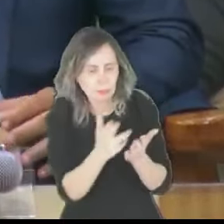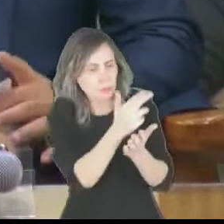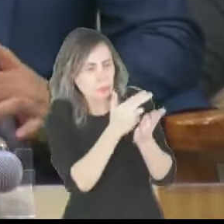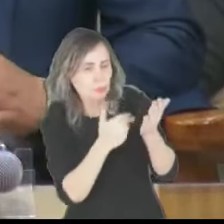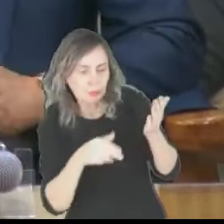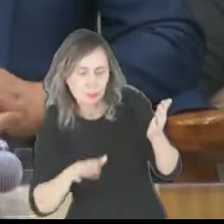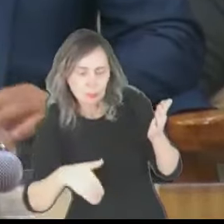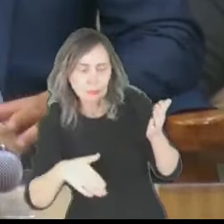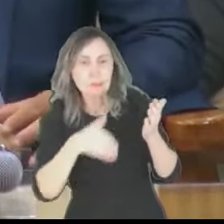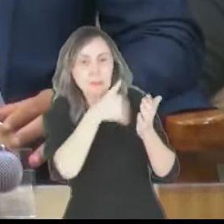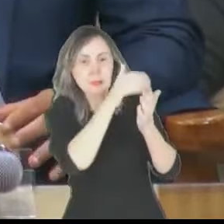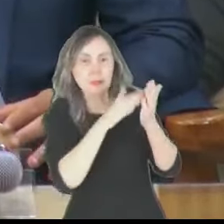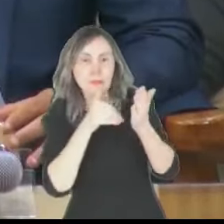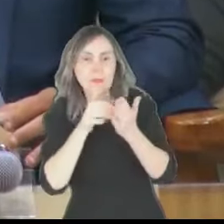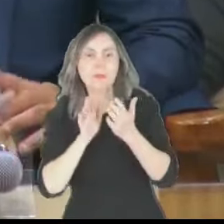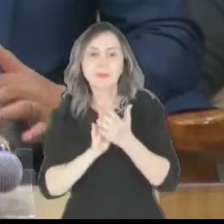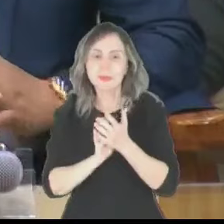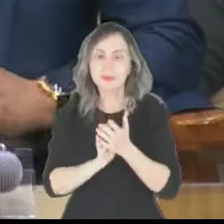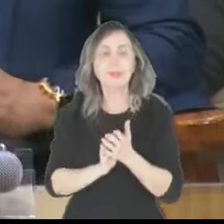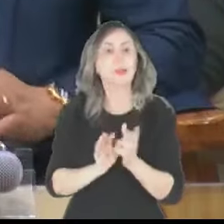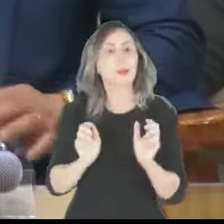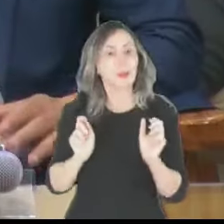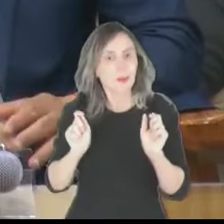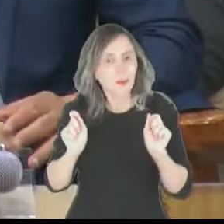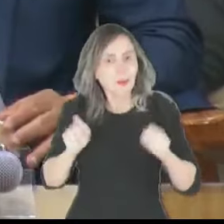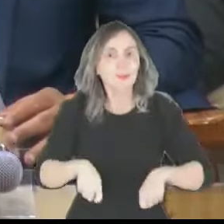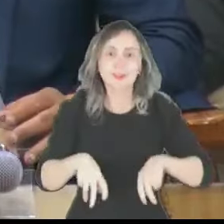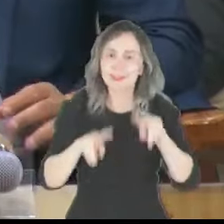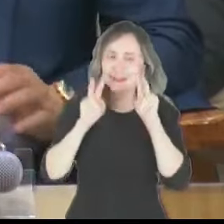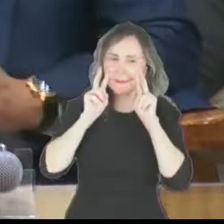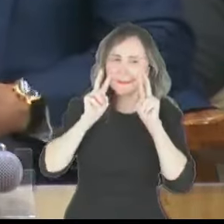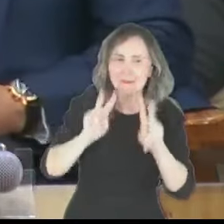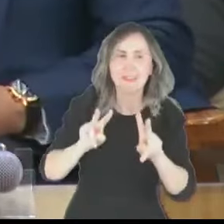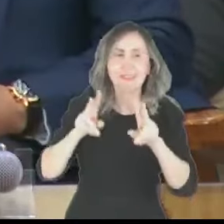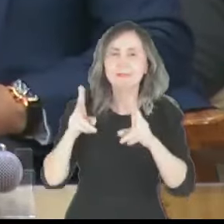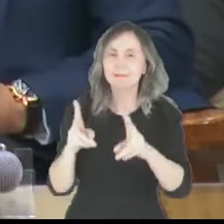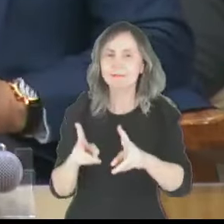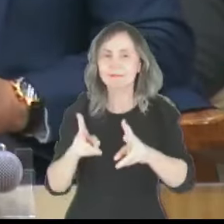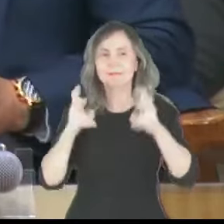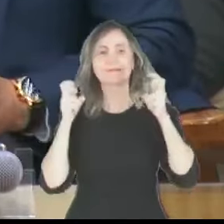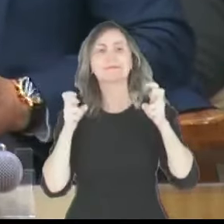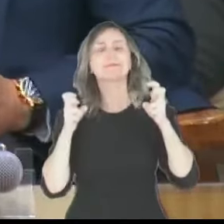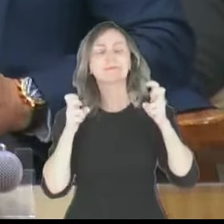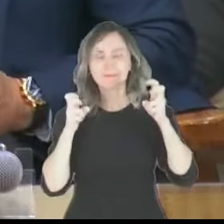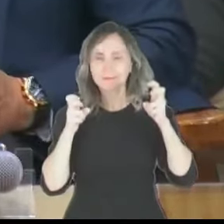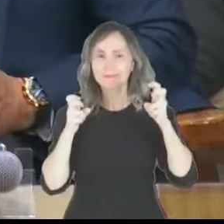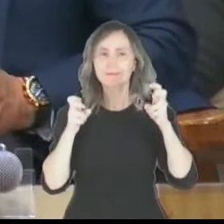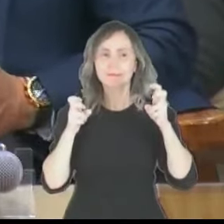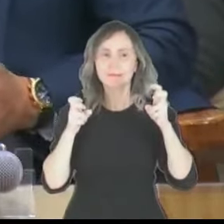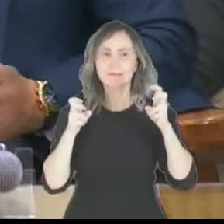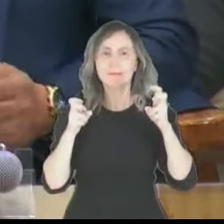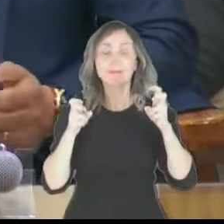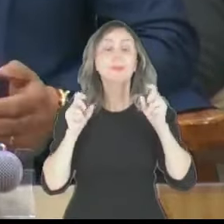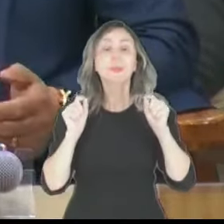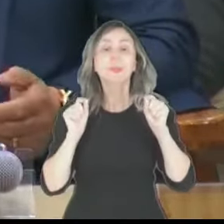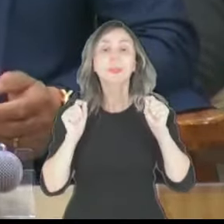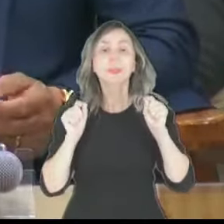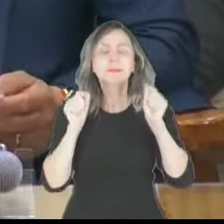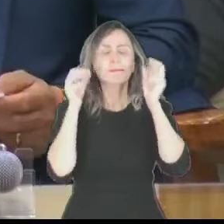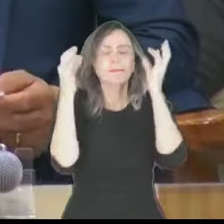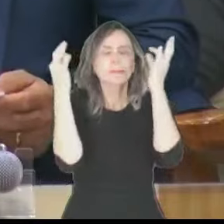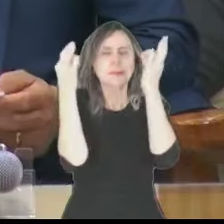consegue visualizar, ele consegue olhar, ele consegue perceber, ele consegue olhar, enxergar a perfeição